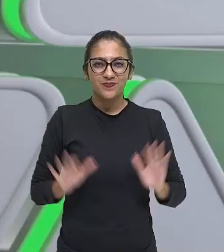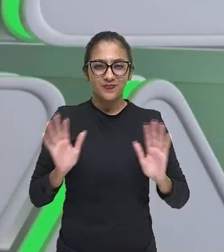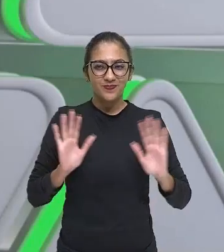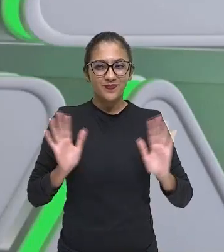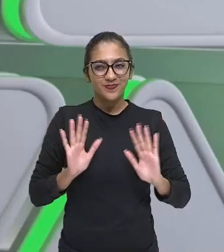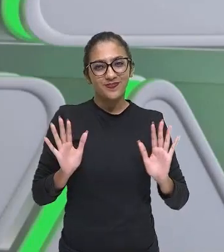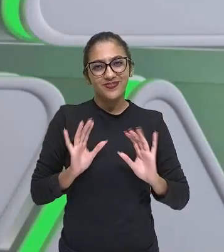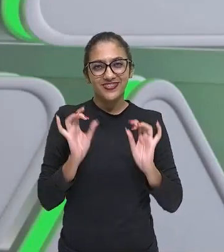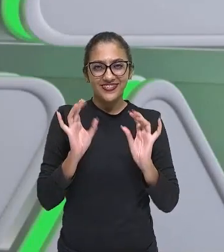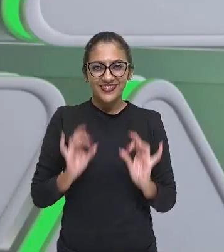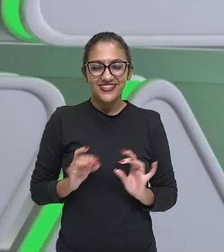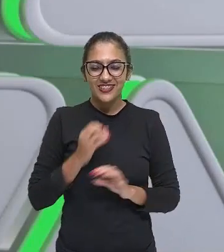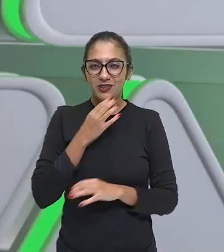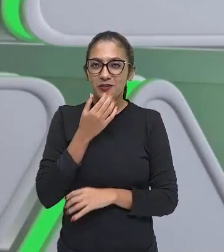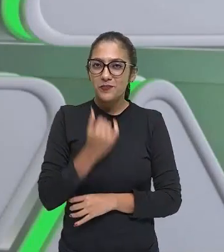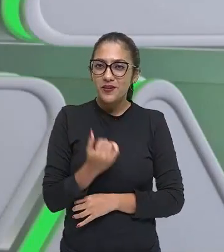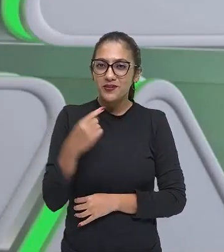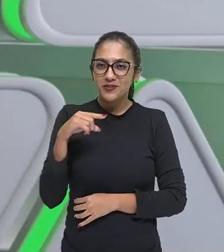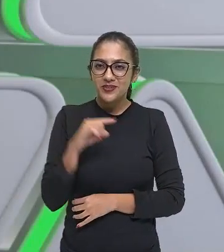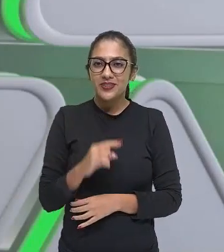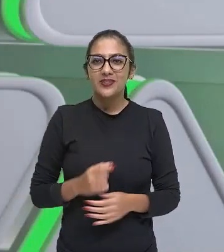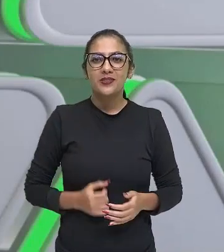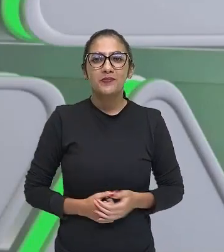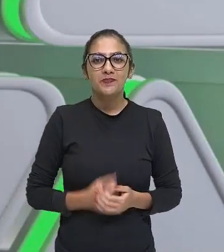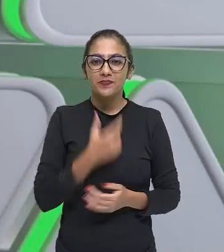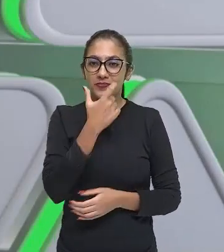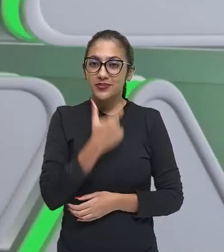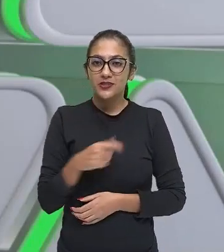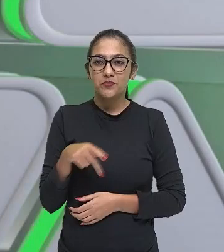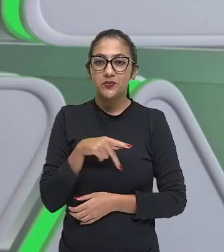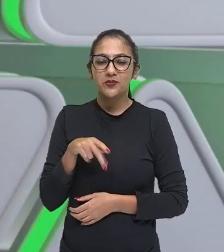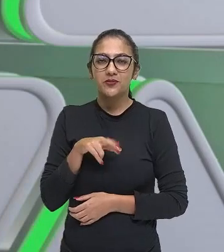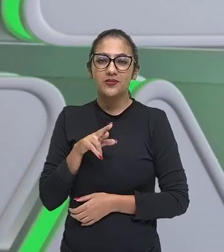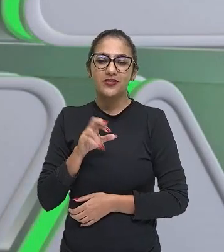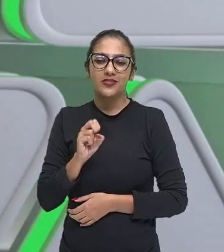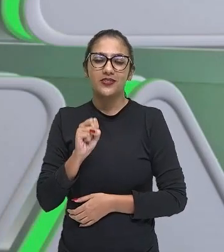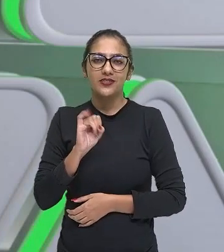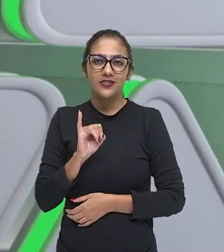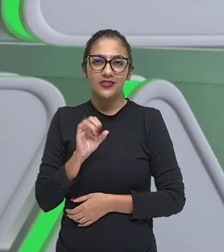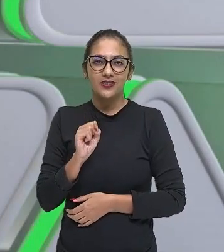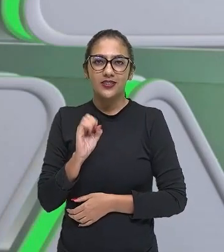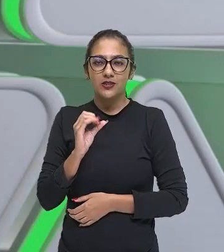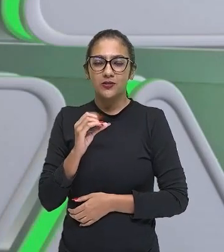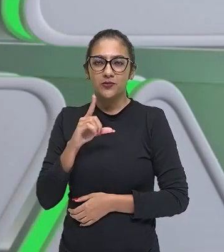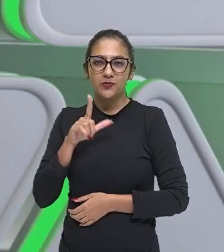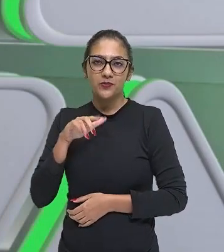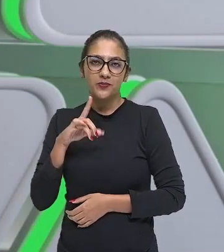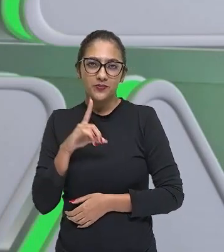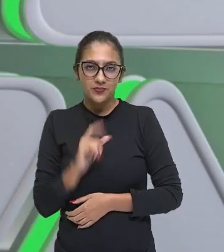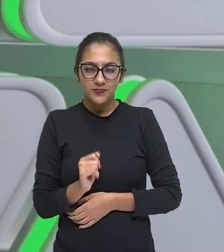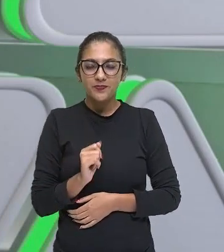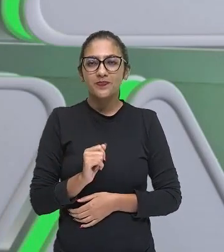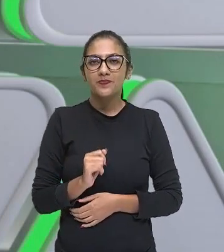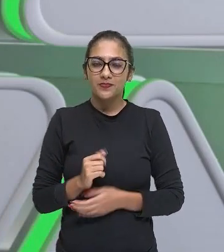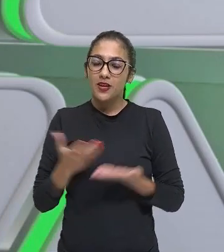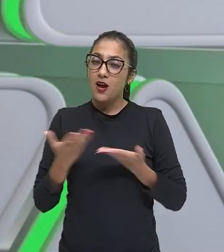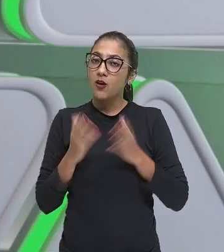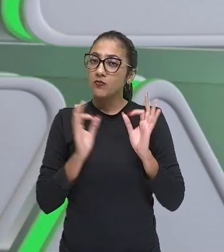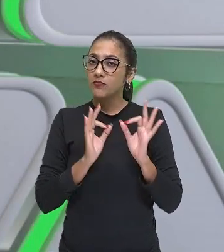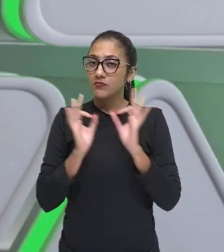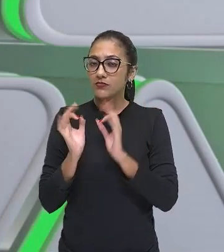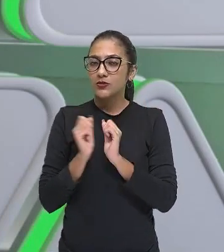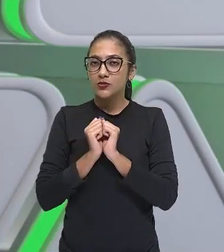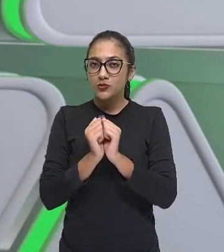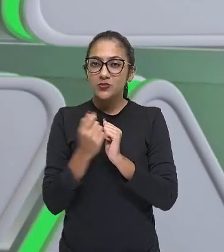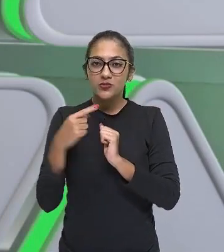meus queridos, tudo bem com vocês? Eu sou a professora Risolda Farias e estarei acompanhando